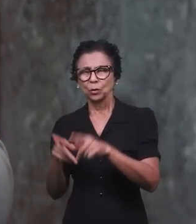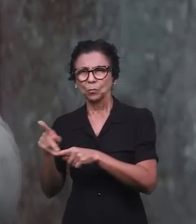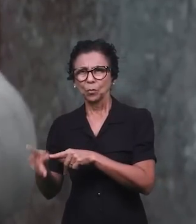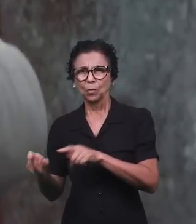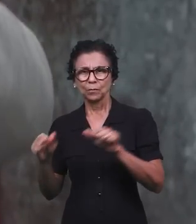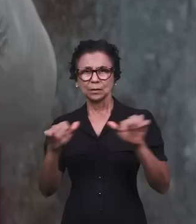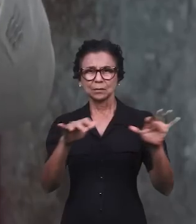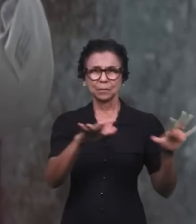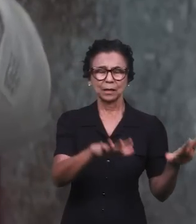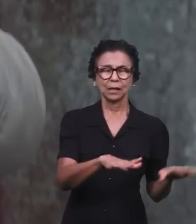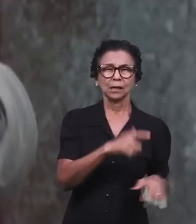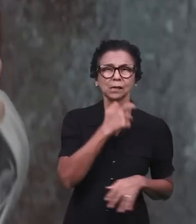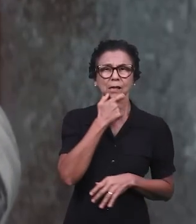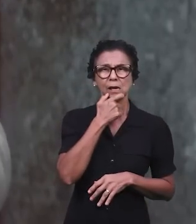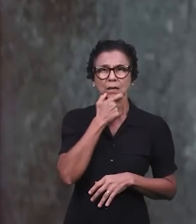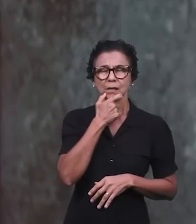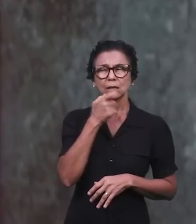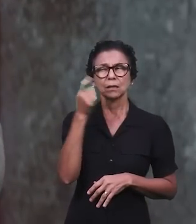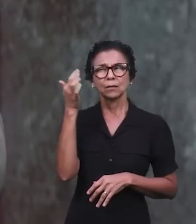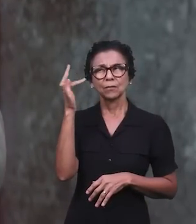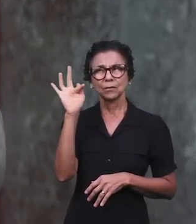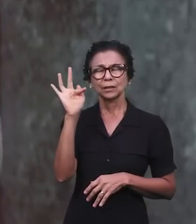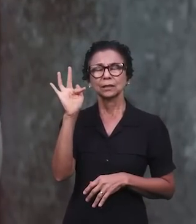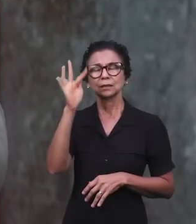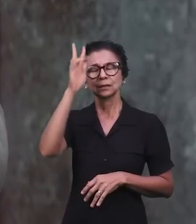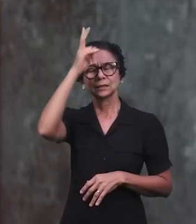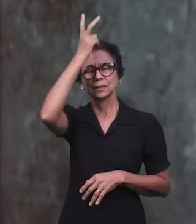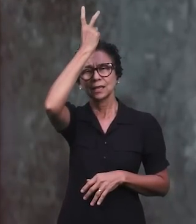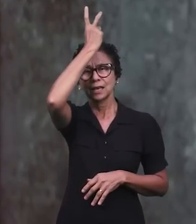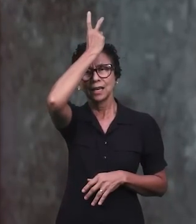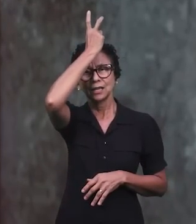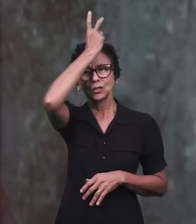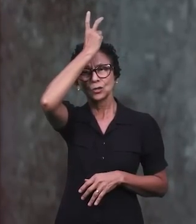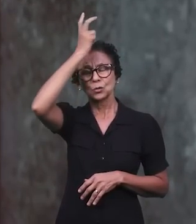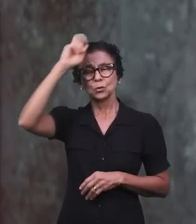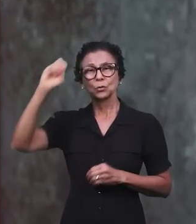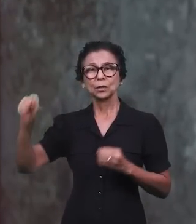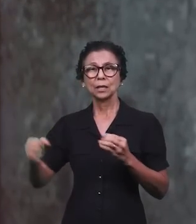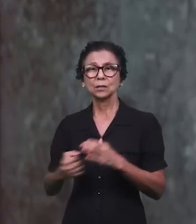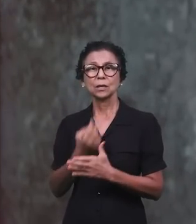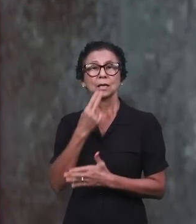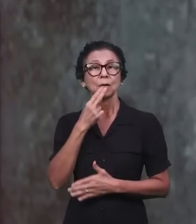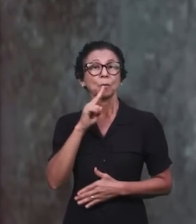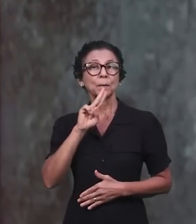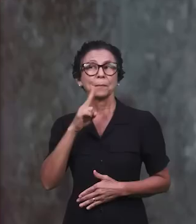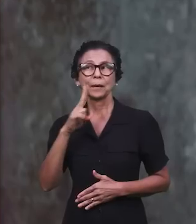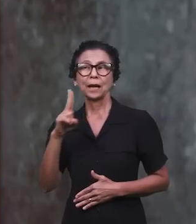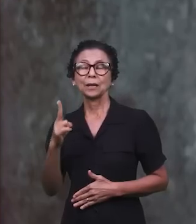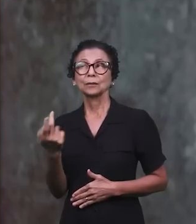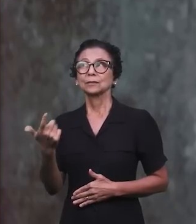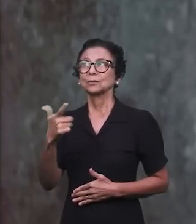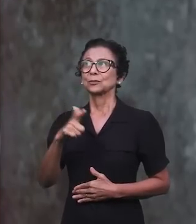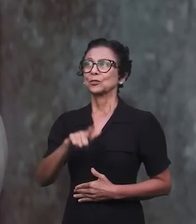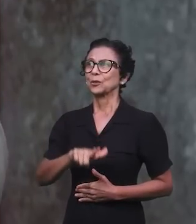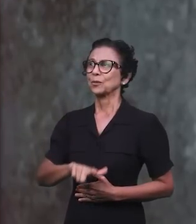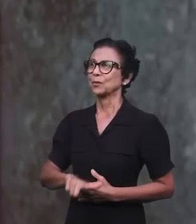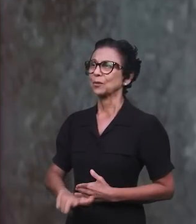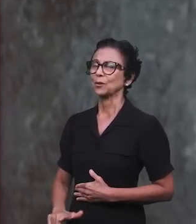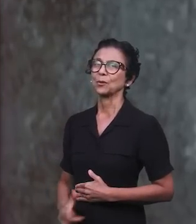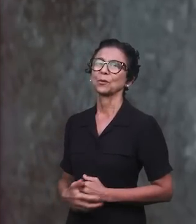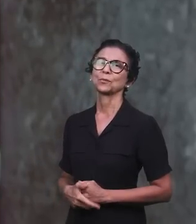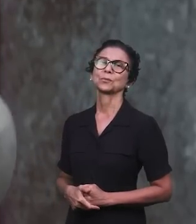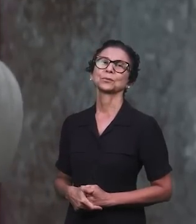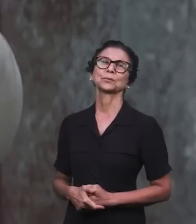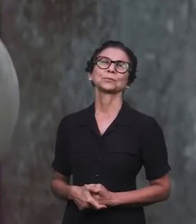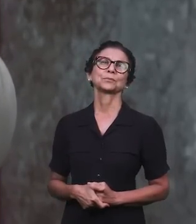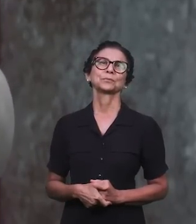na Inglaterra, outros no Egito. Então esse povo se reúne e o hebraico ele ressurge como uma língua corrente, uma língua, né, falada no dia a dia. Então